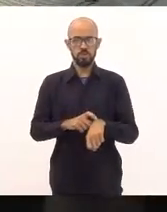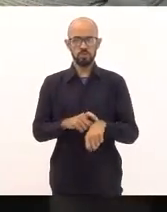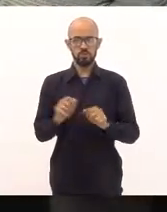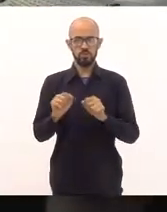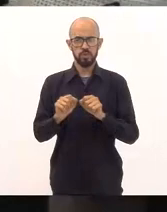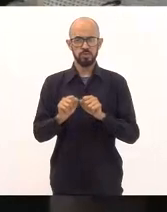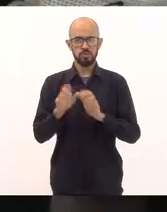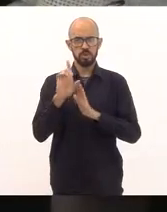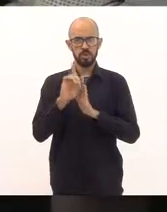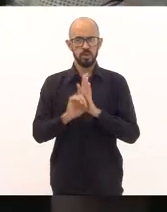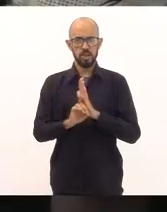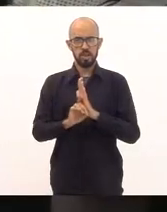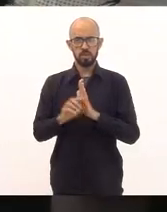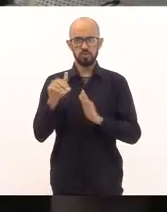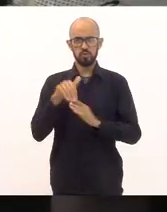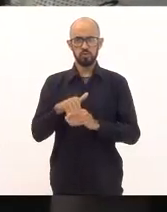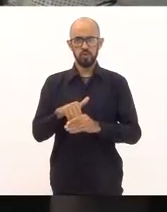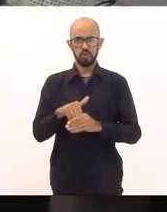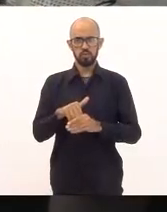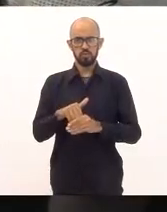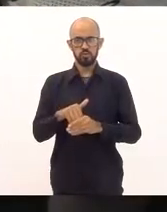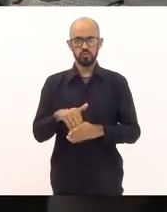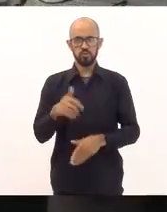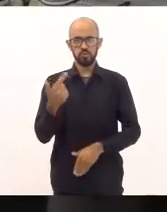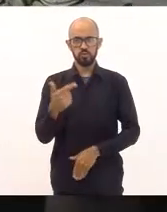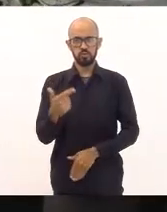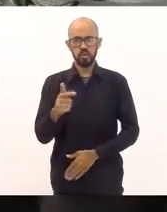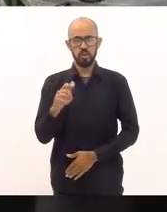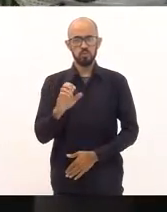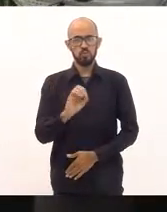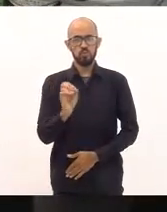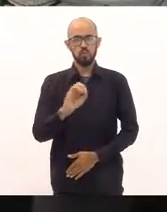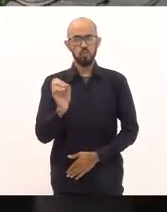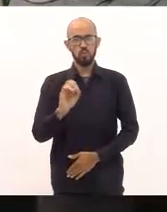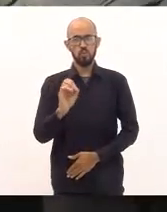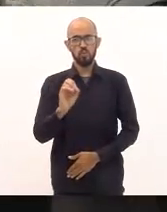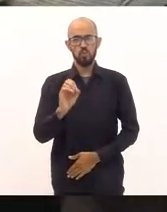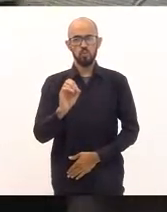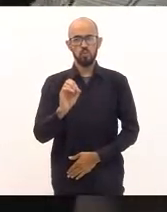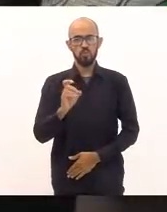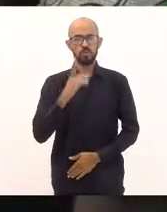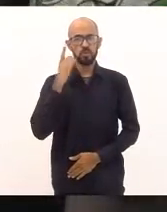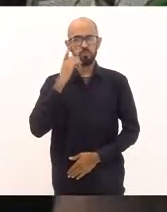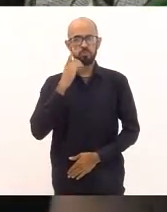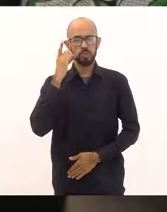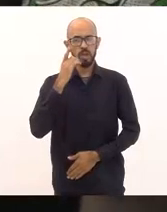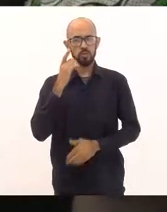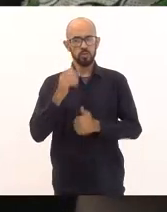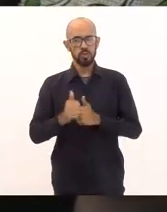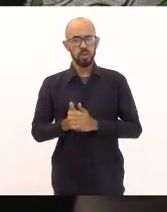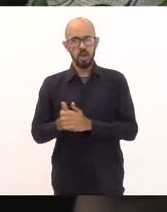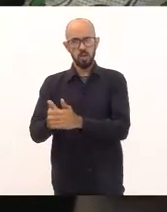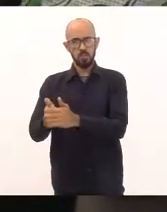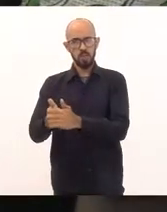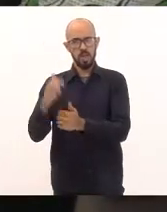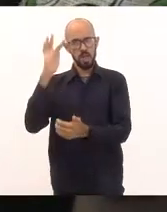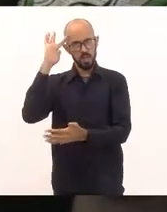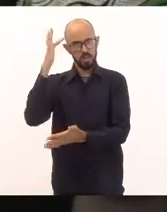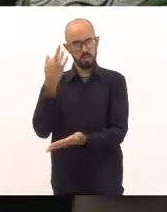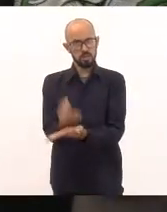a declaração de voto, não há um deputado que tenha acompanhado a decisão